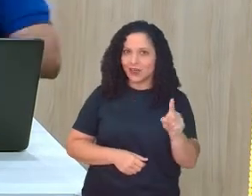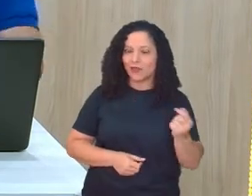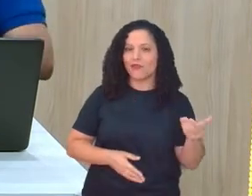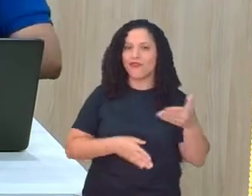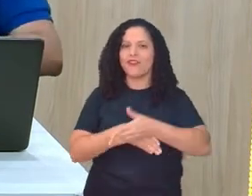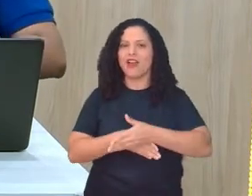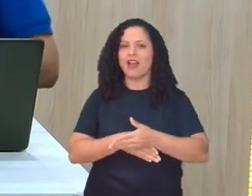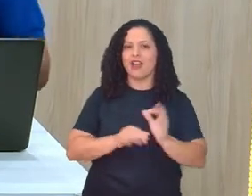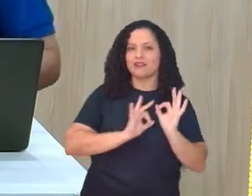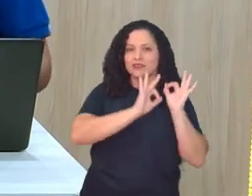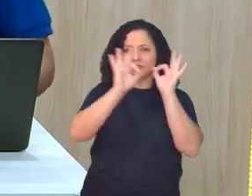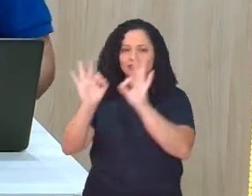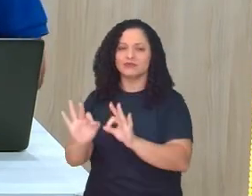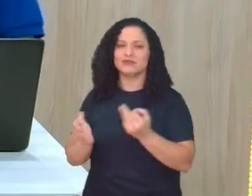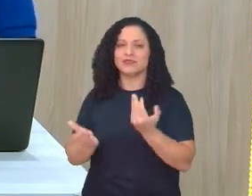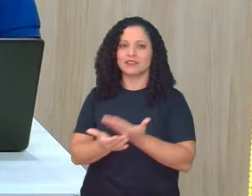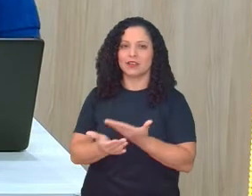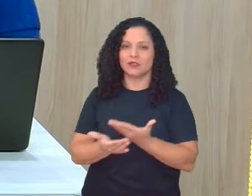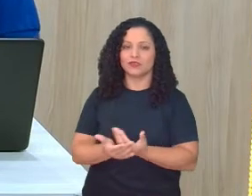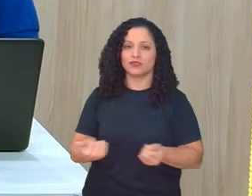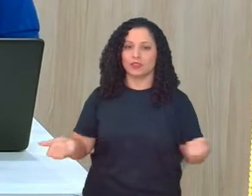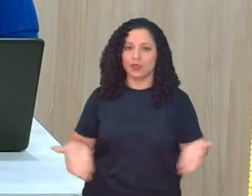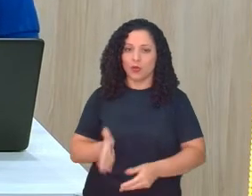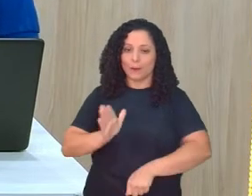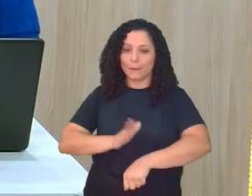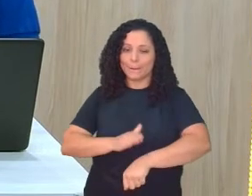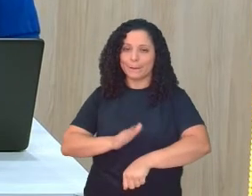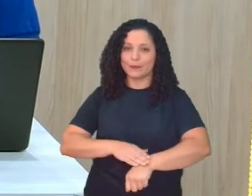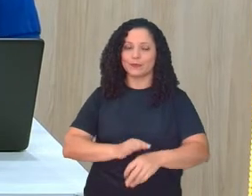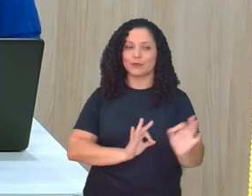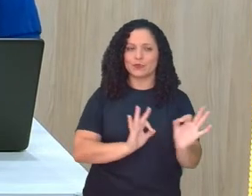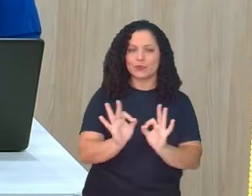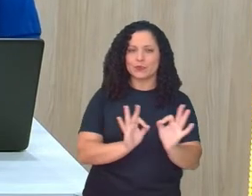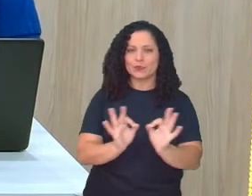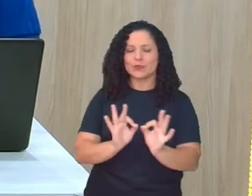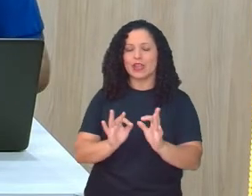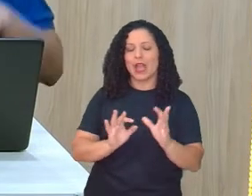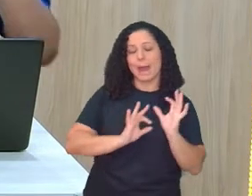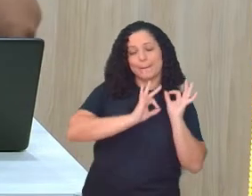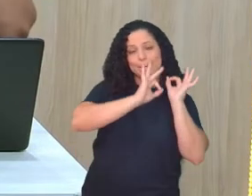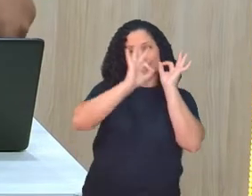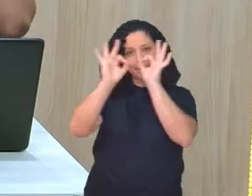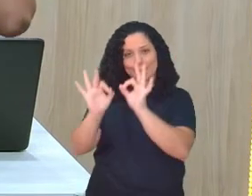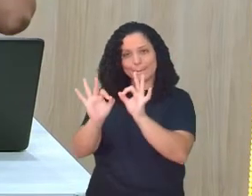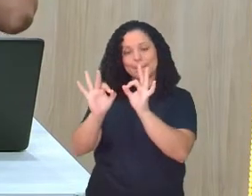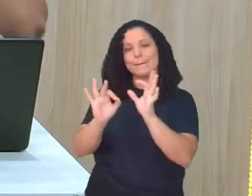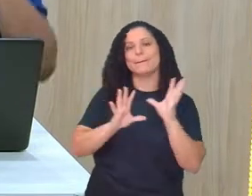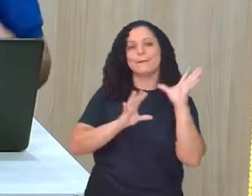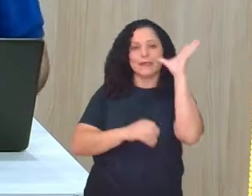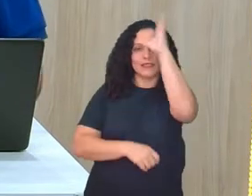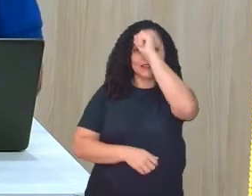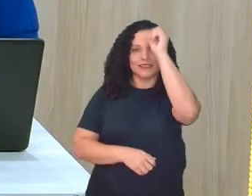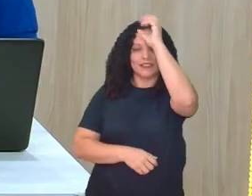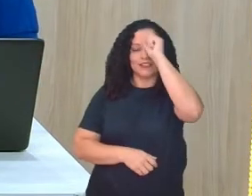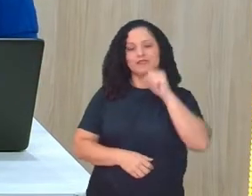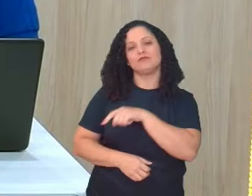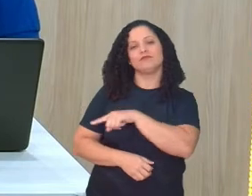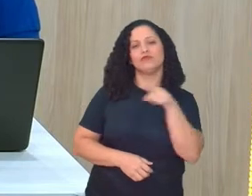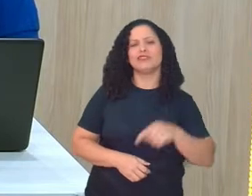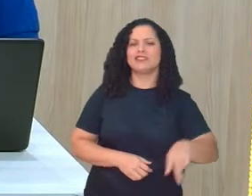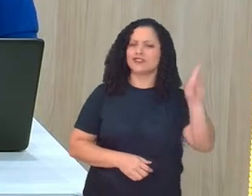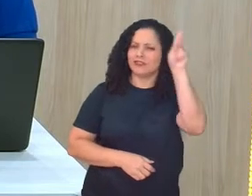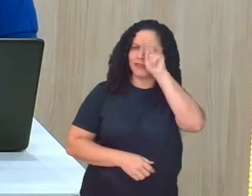as aulas. Estamos nesse momento de recomposição da aprendizagem. Então vocês lembram aí o que